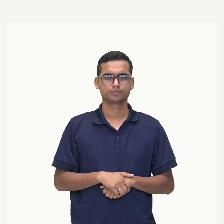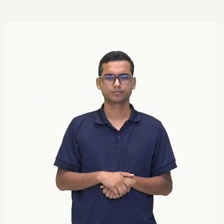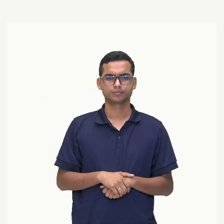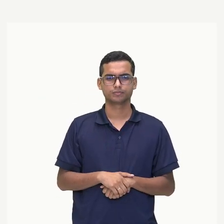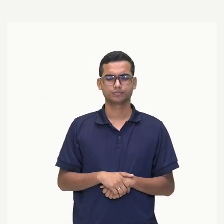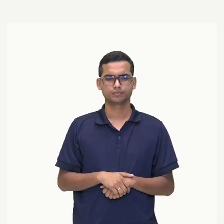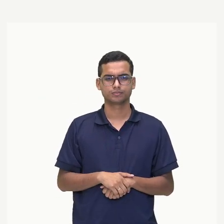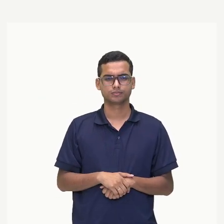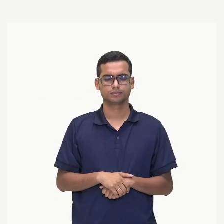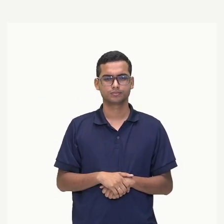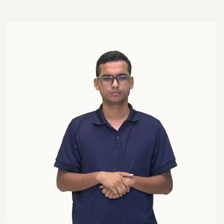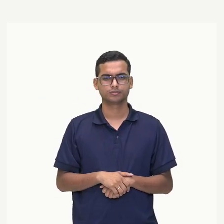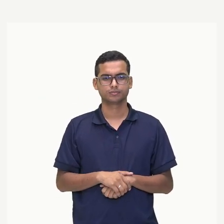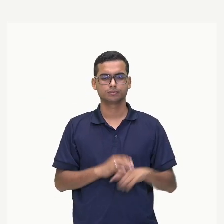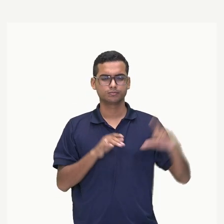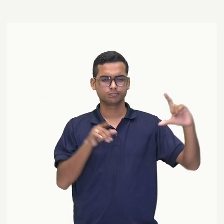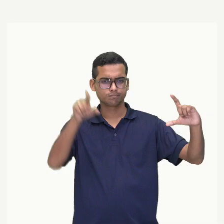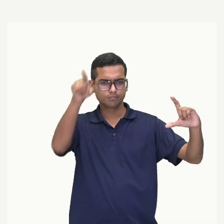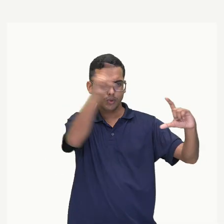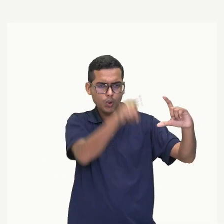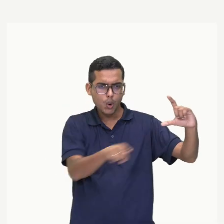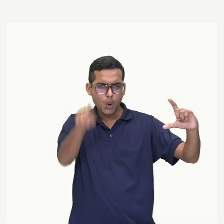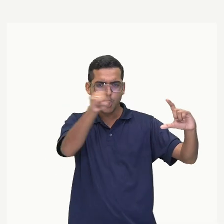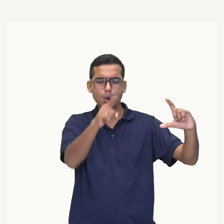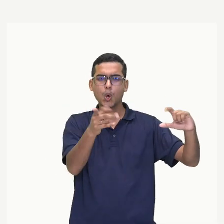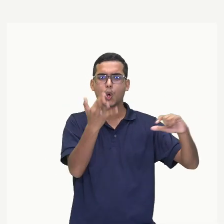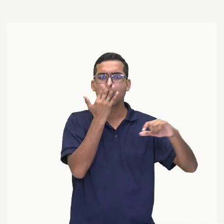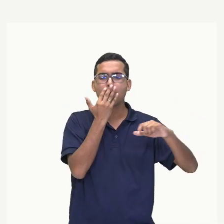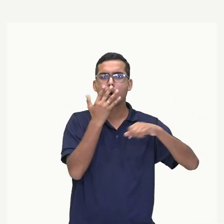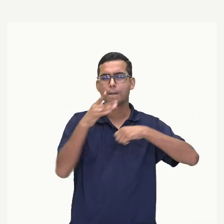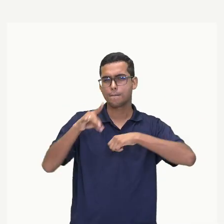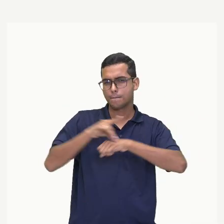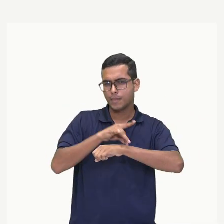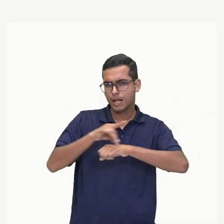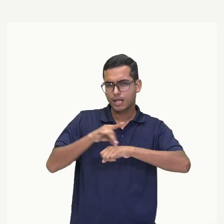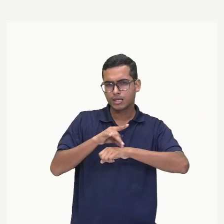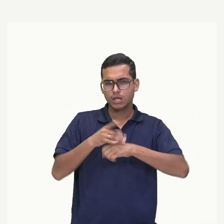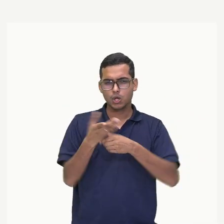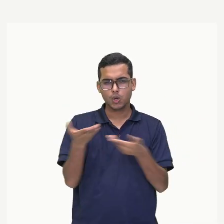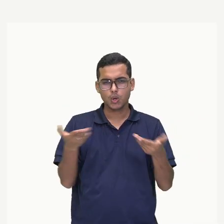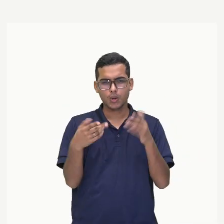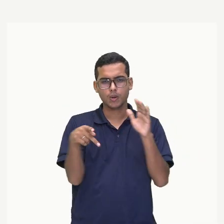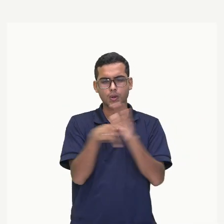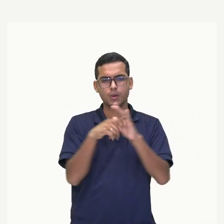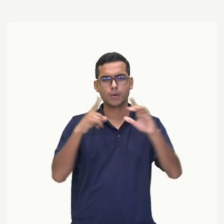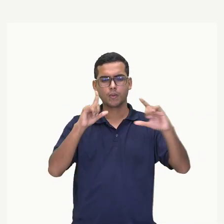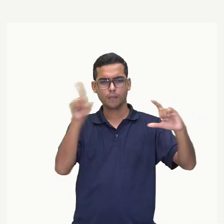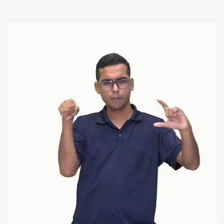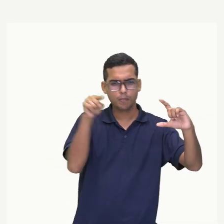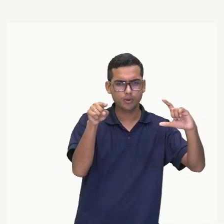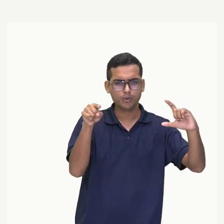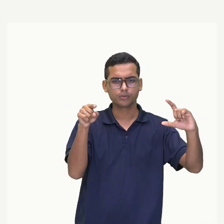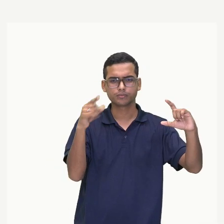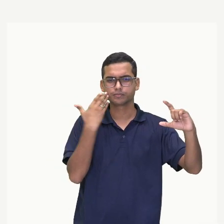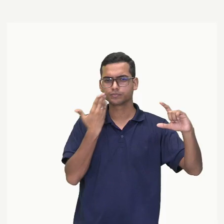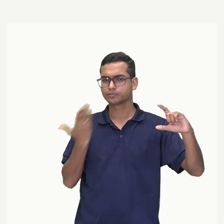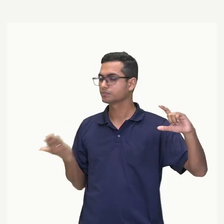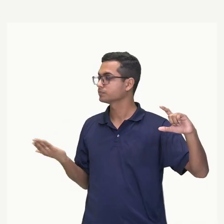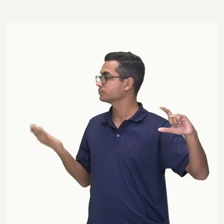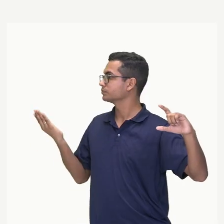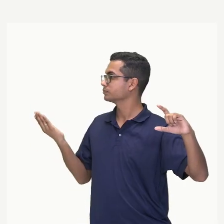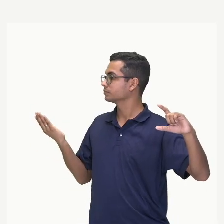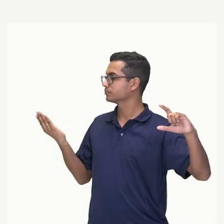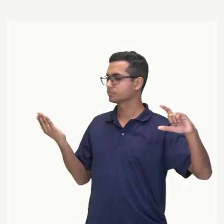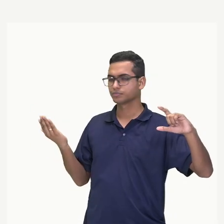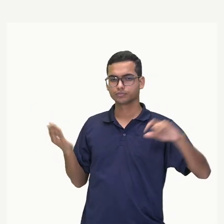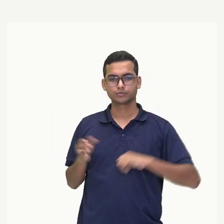você acertou nessa parte preta aqui, né? Então, essa parte preta corresponde a apenas